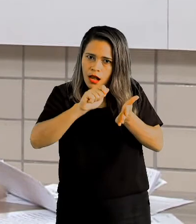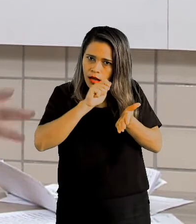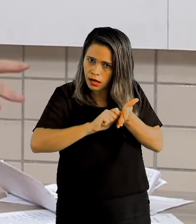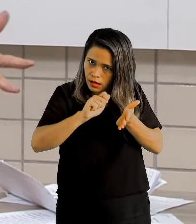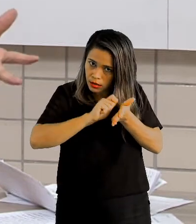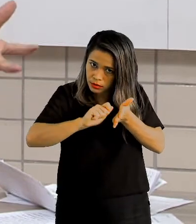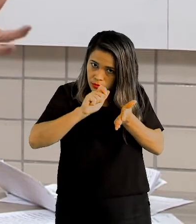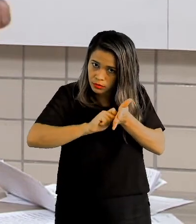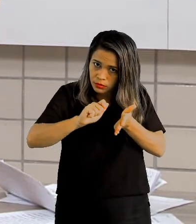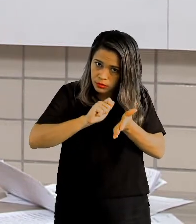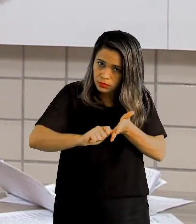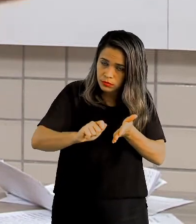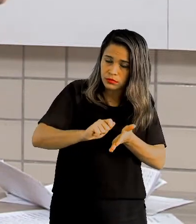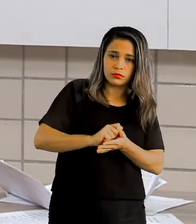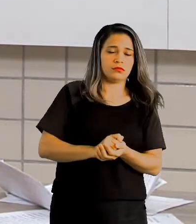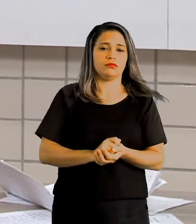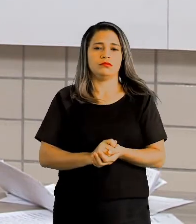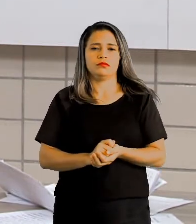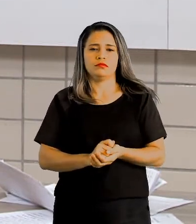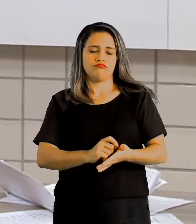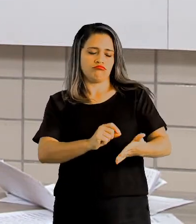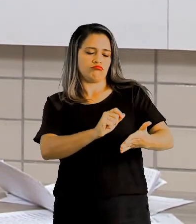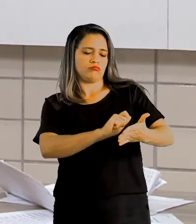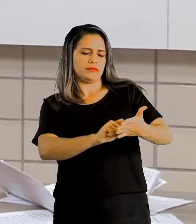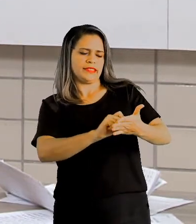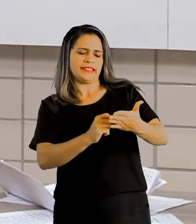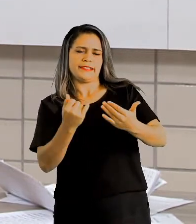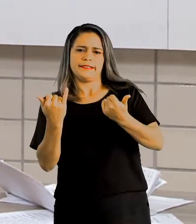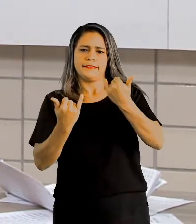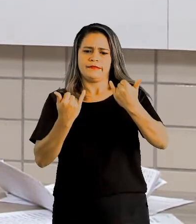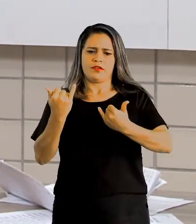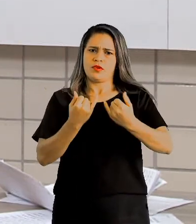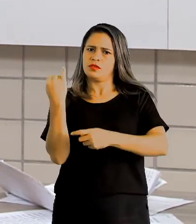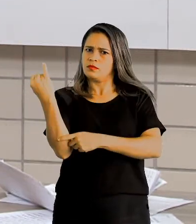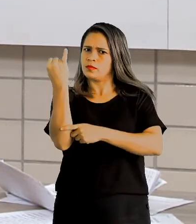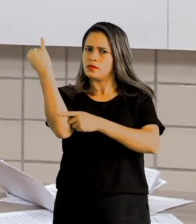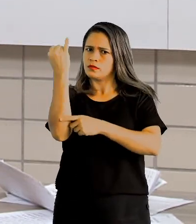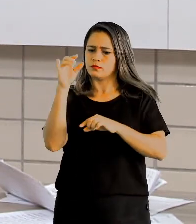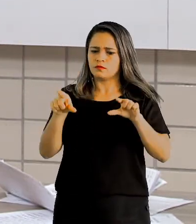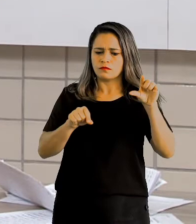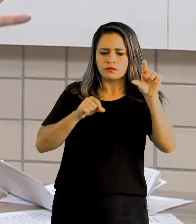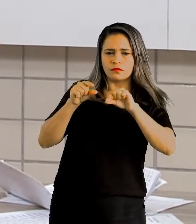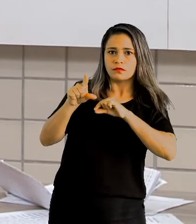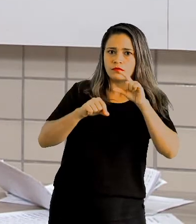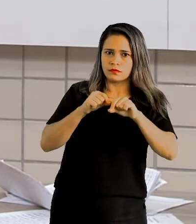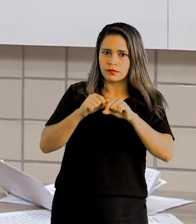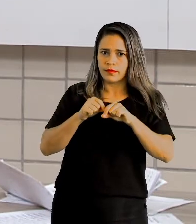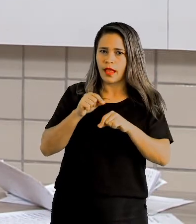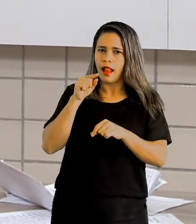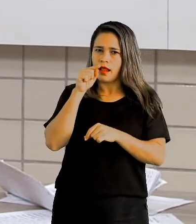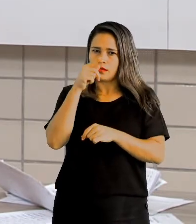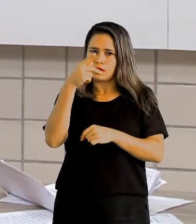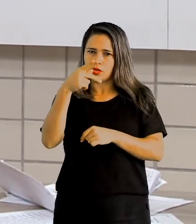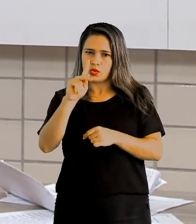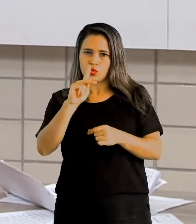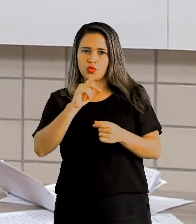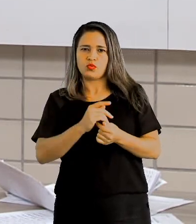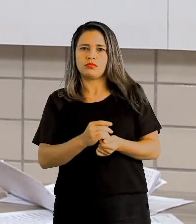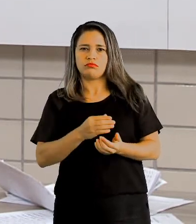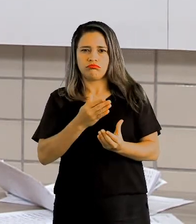vão descrever algumas informações importantes. Mas lá no material de vocês, na apostila,